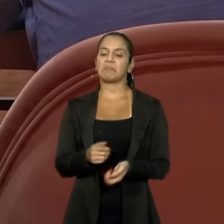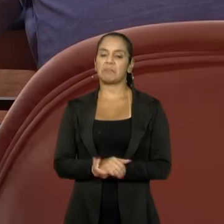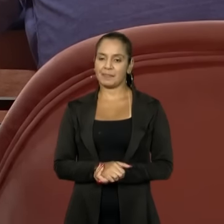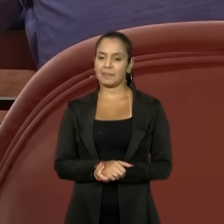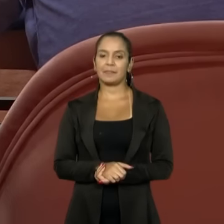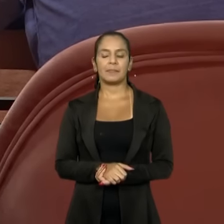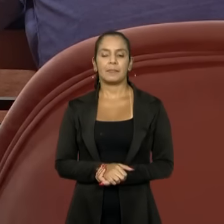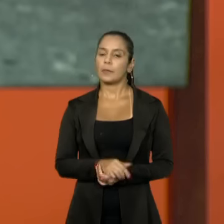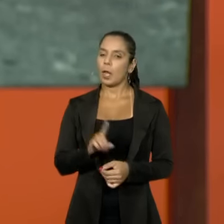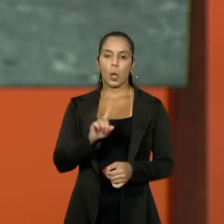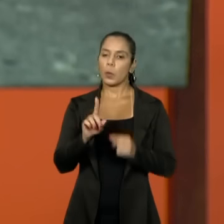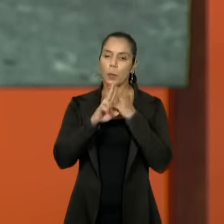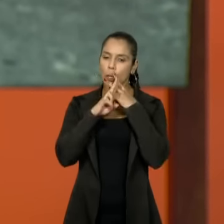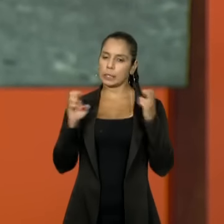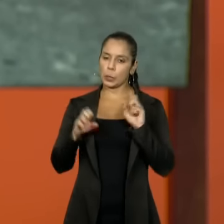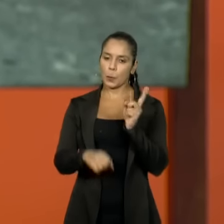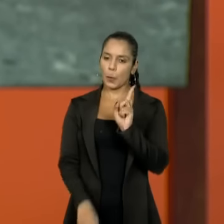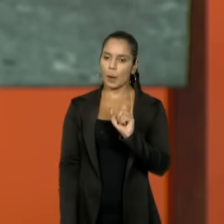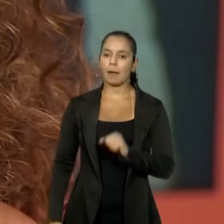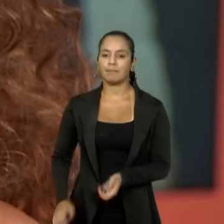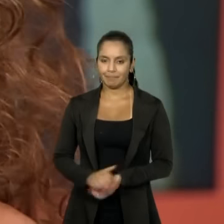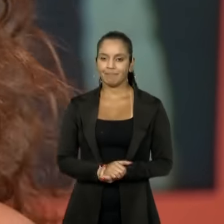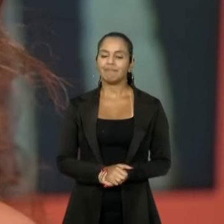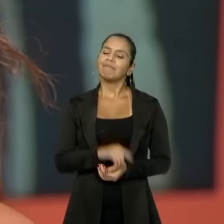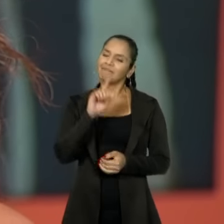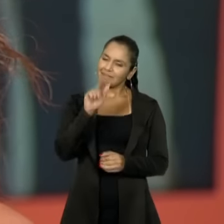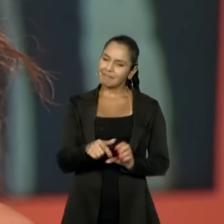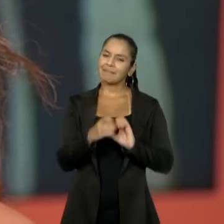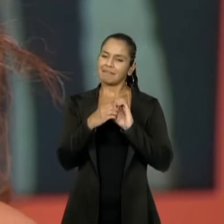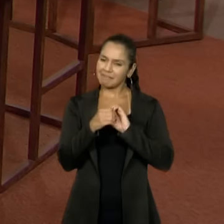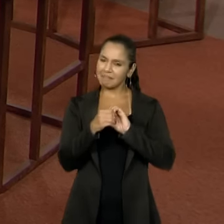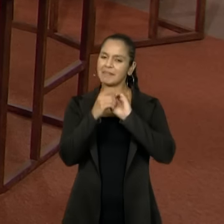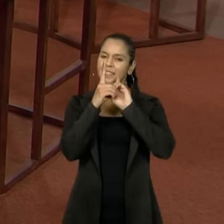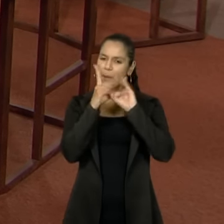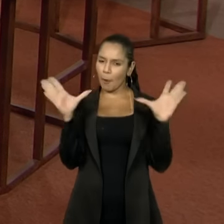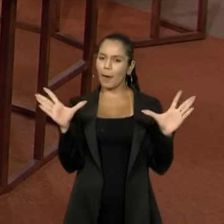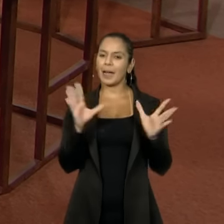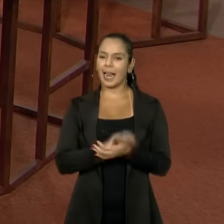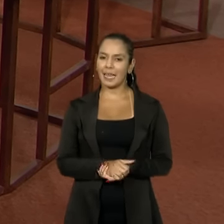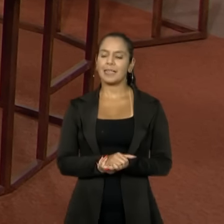censurar, imagina. Não vou censurar. Exatamente. Né? Não vou censurar. Total, né? Mas